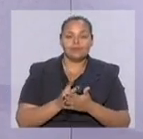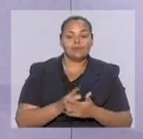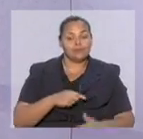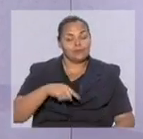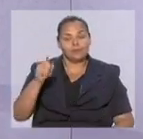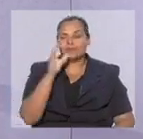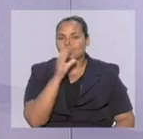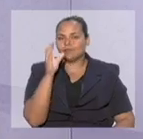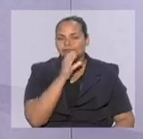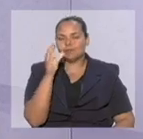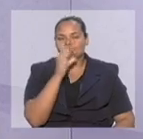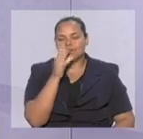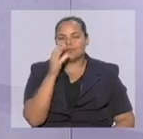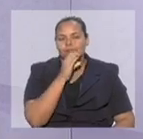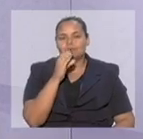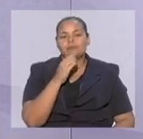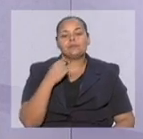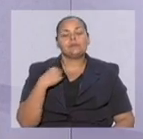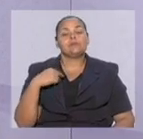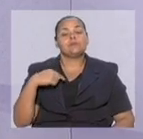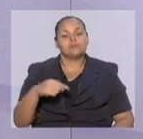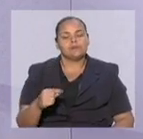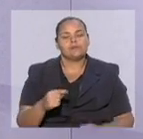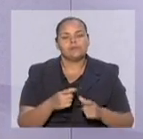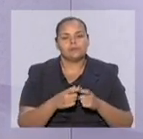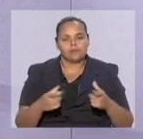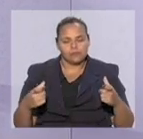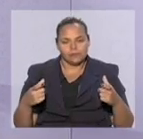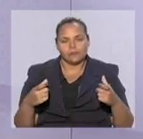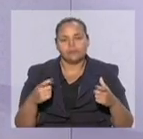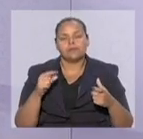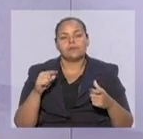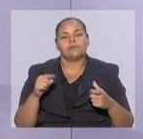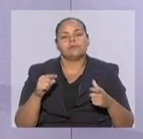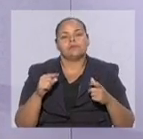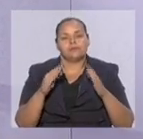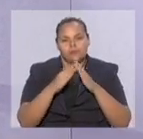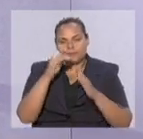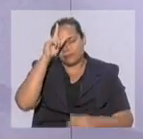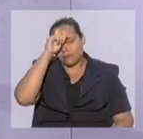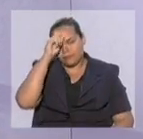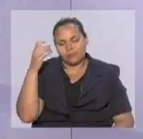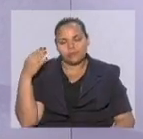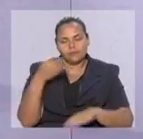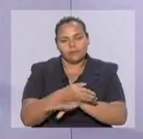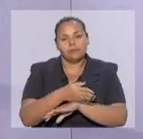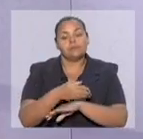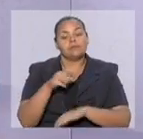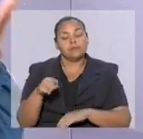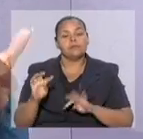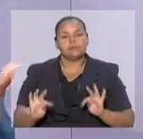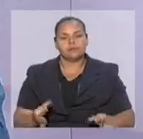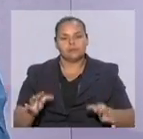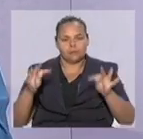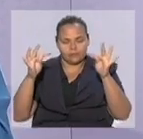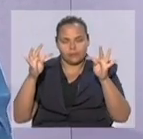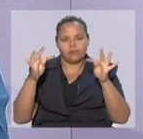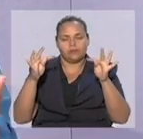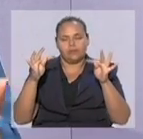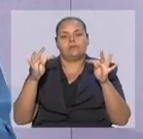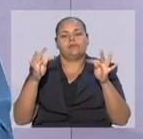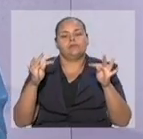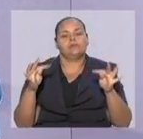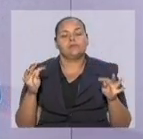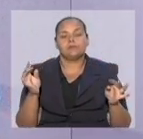seja encaminhado rapidamente para a estrutura de maior complexidade, que são os hospitais, para ele ser